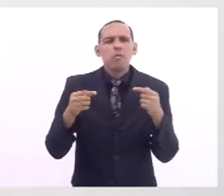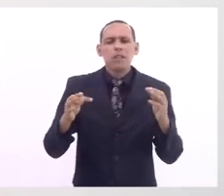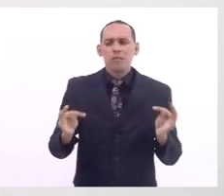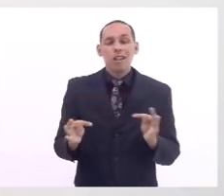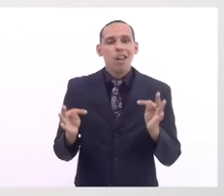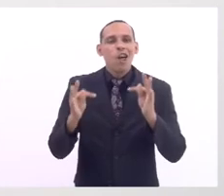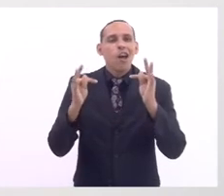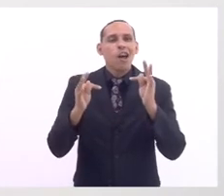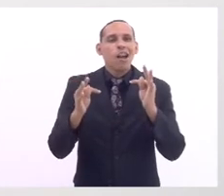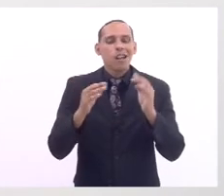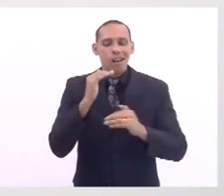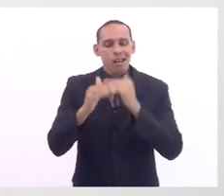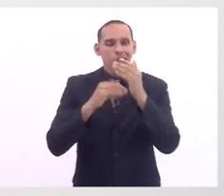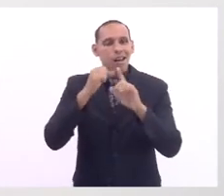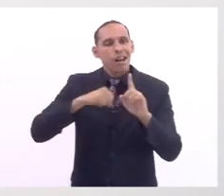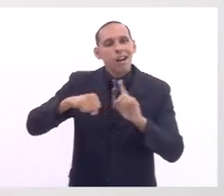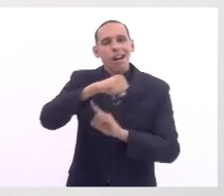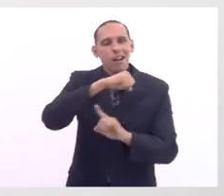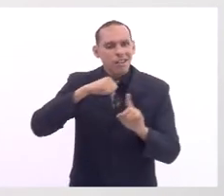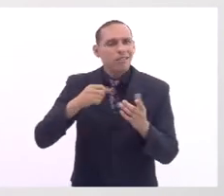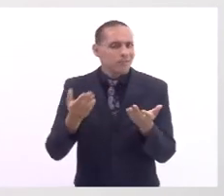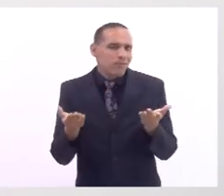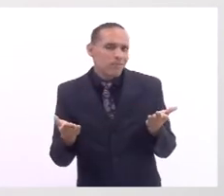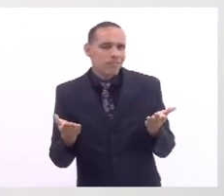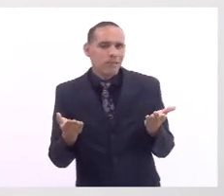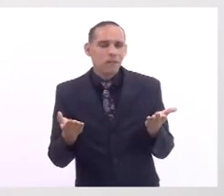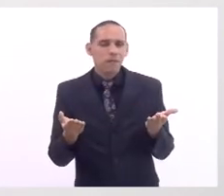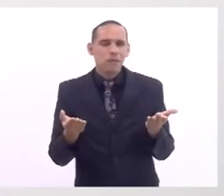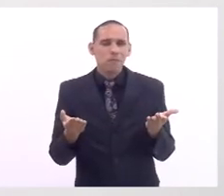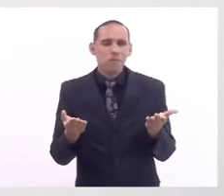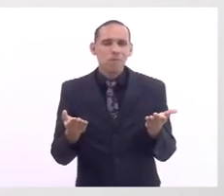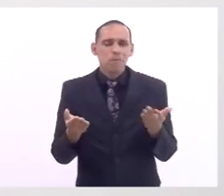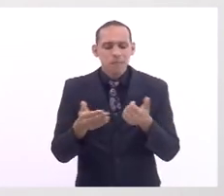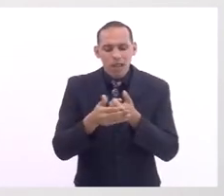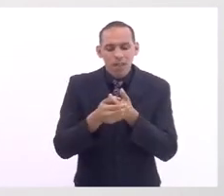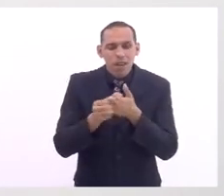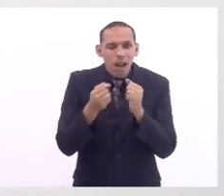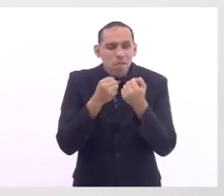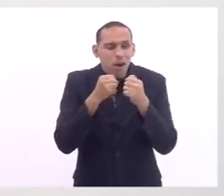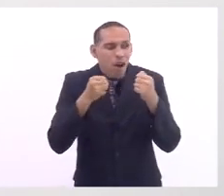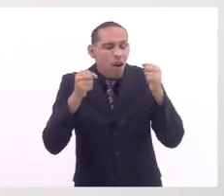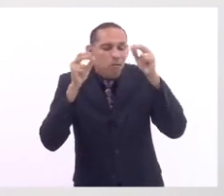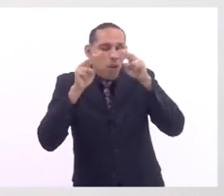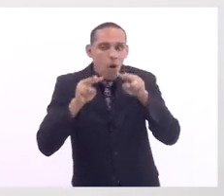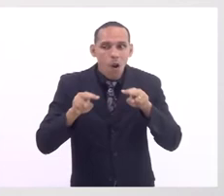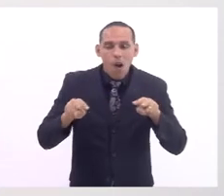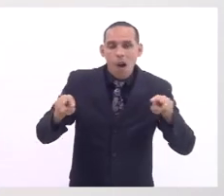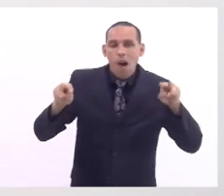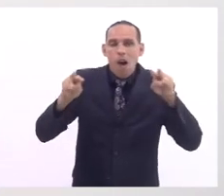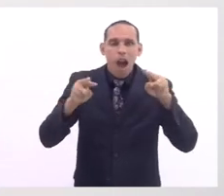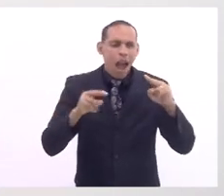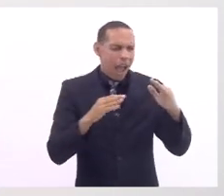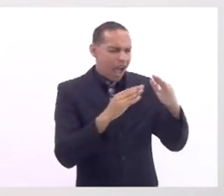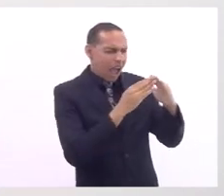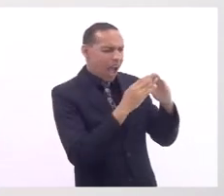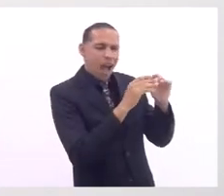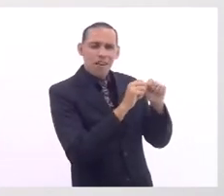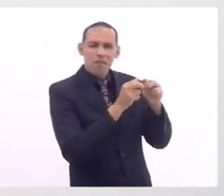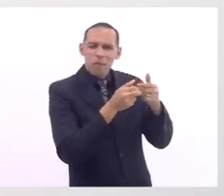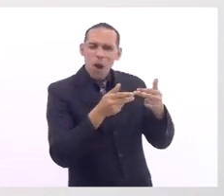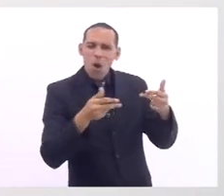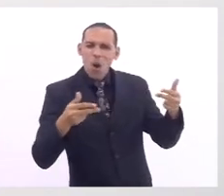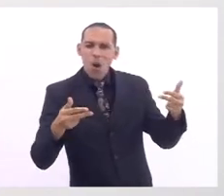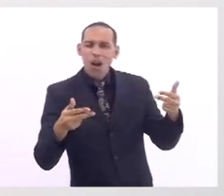Social né então assim eu penso o afeto de uma maneira muito Ampla então para fazer o que a casa Fluminense faz